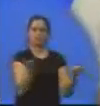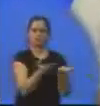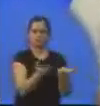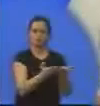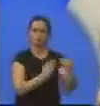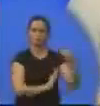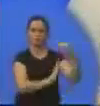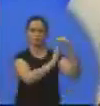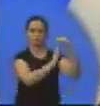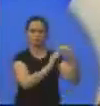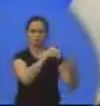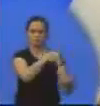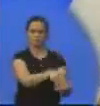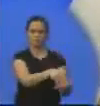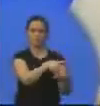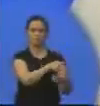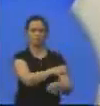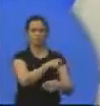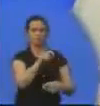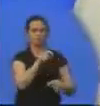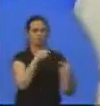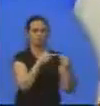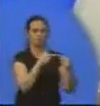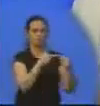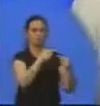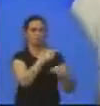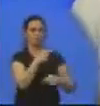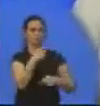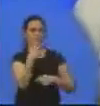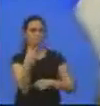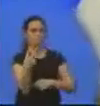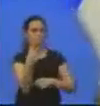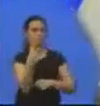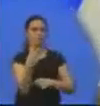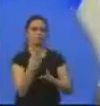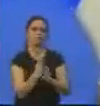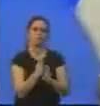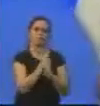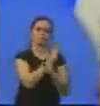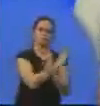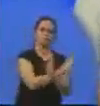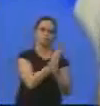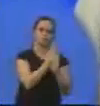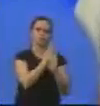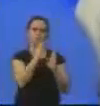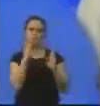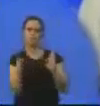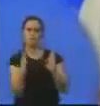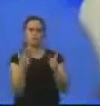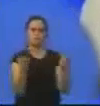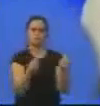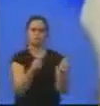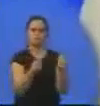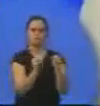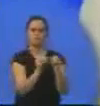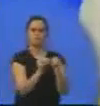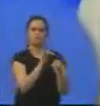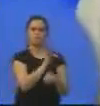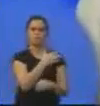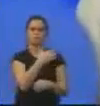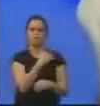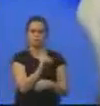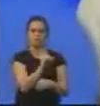os limites para x tendendo a menos 2 pela direita e pela esquerda. Porque eu tenho que saber qual é o comportamento da minha